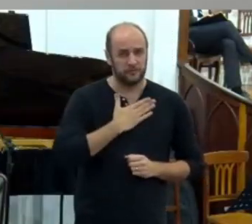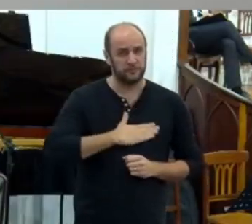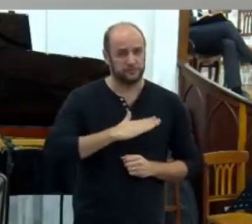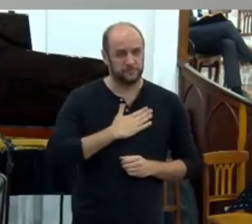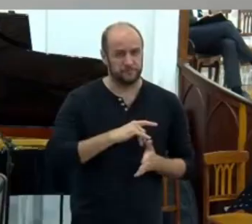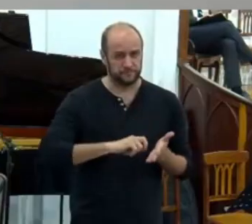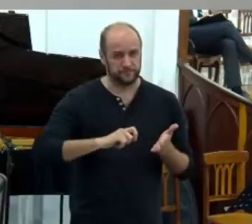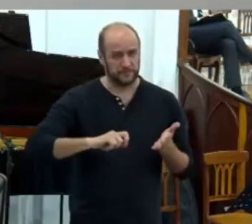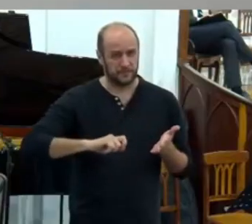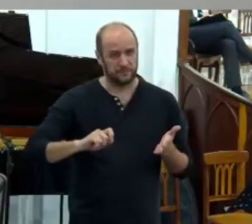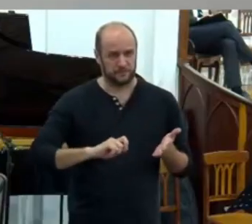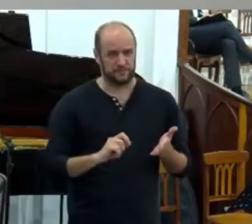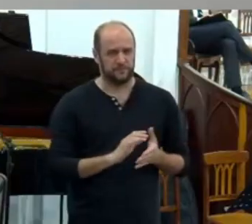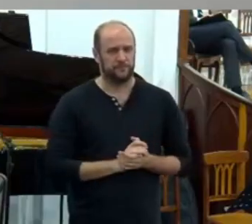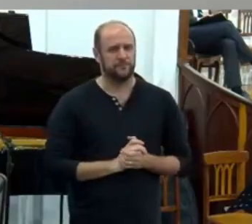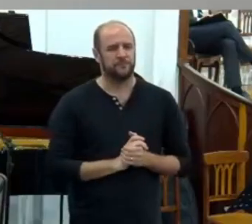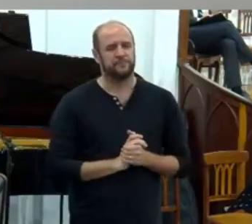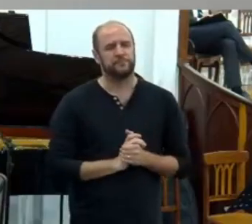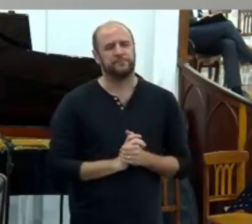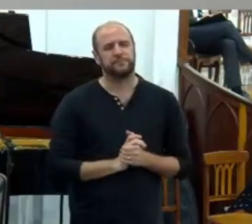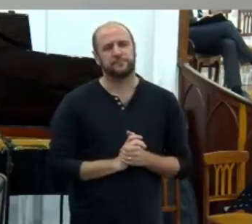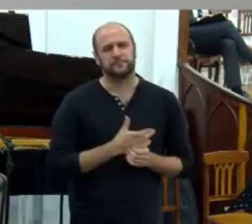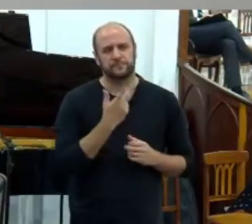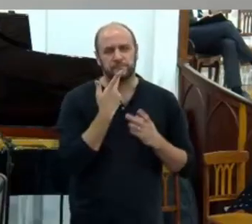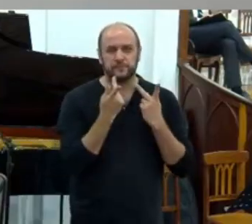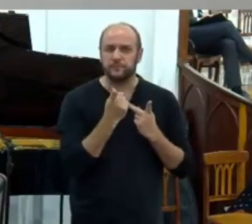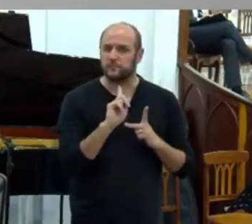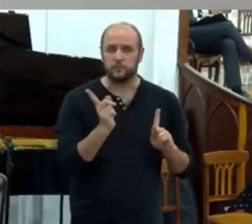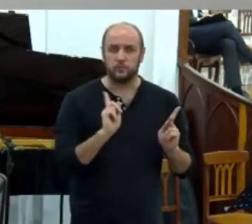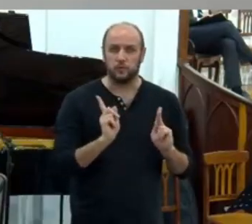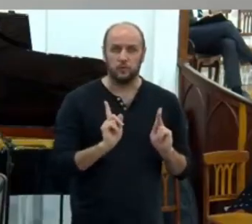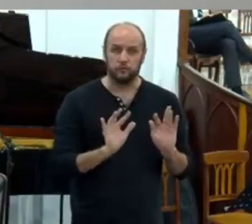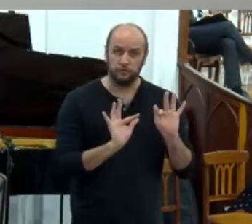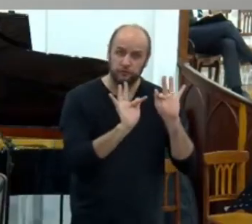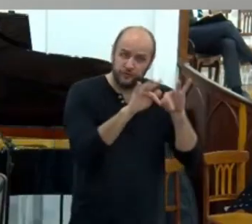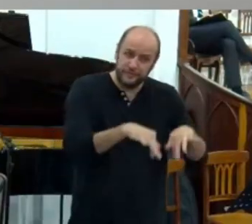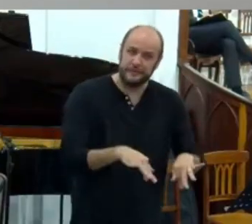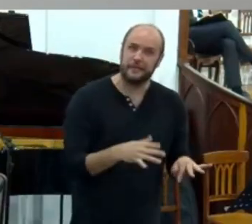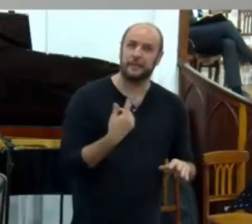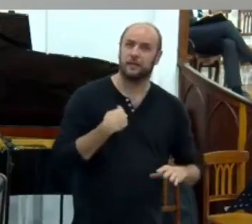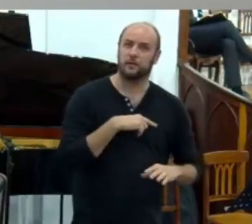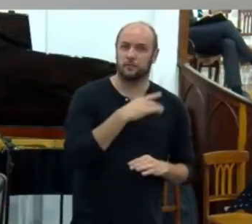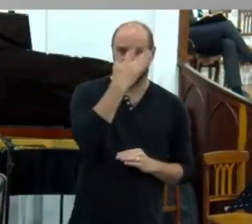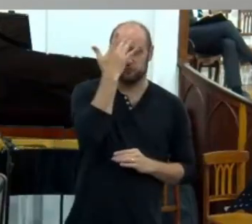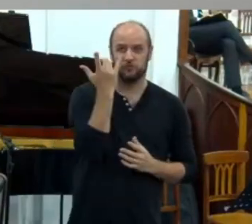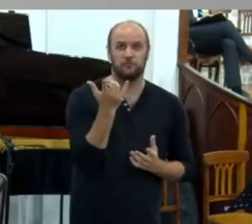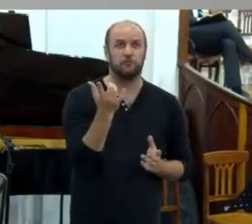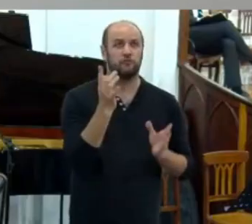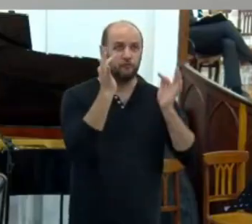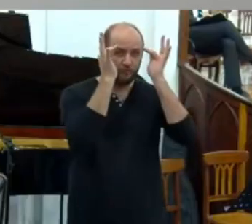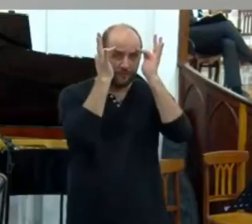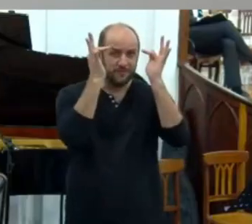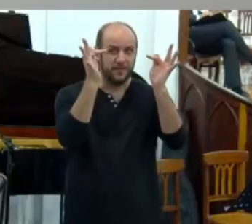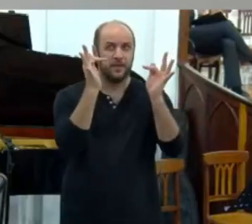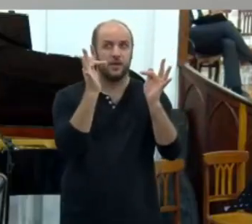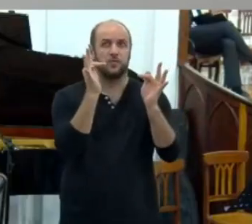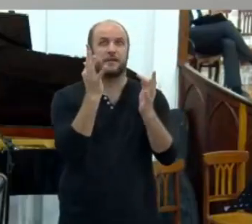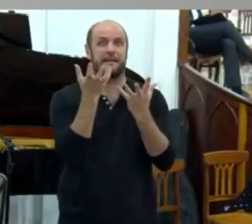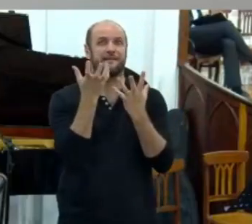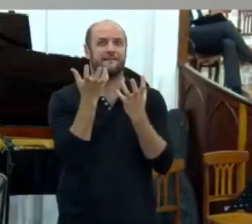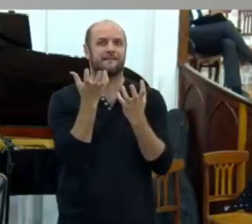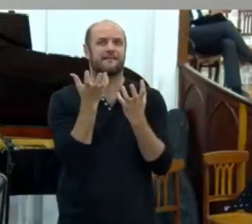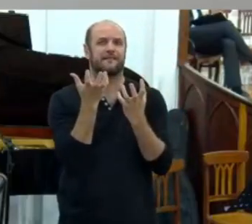seus comentários. Este não é o descanso final do qual o fiel anseia, e que é